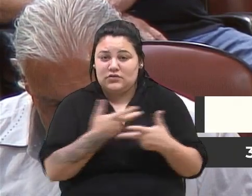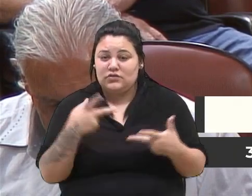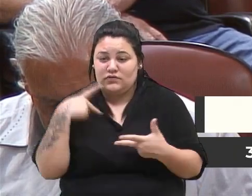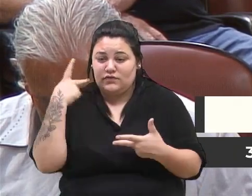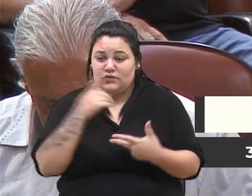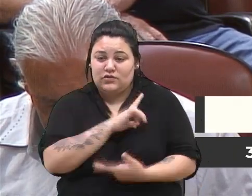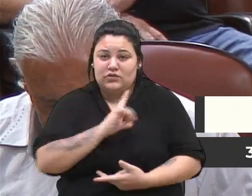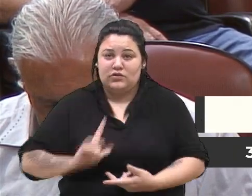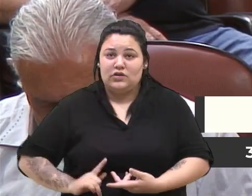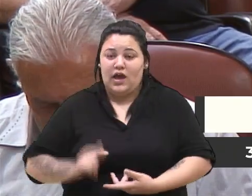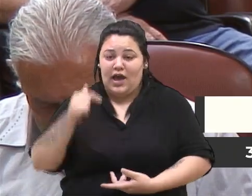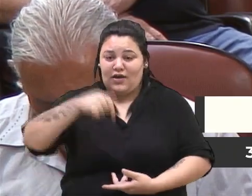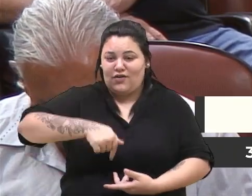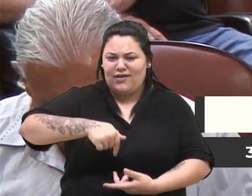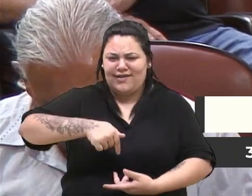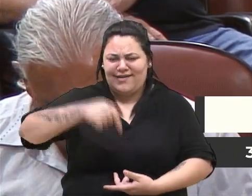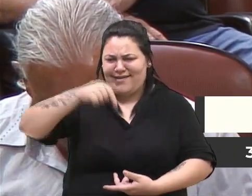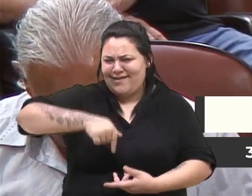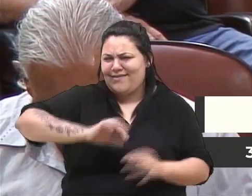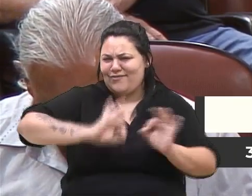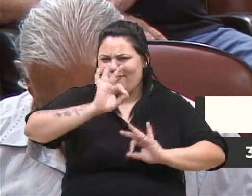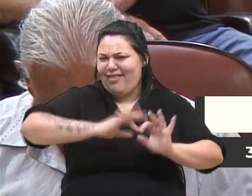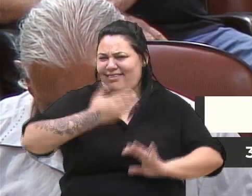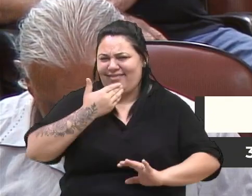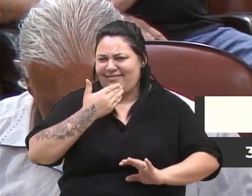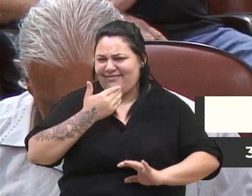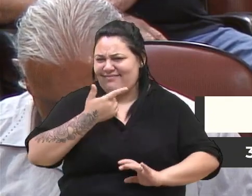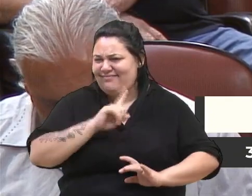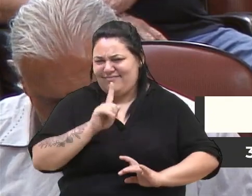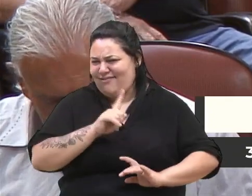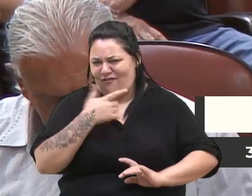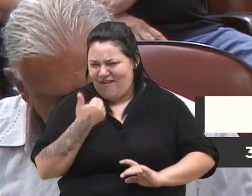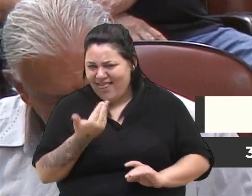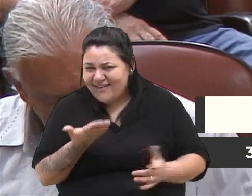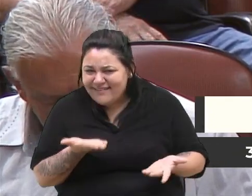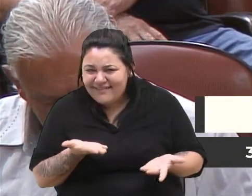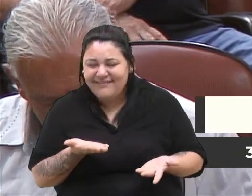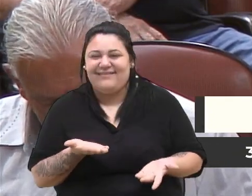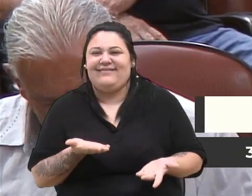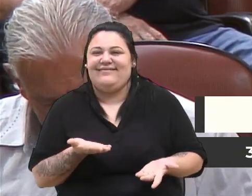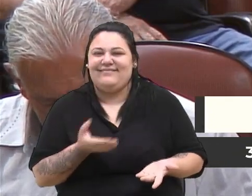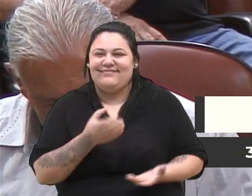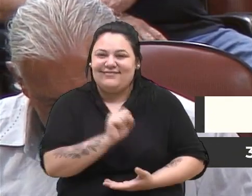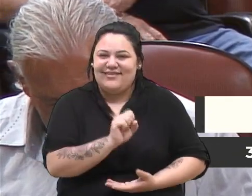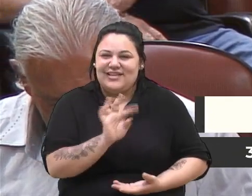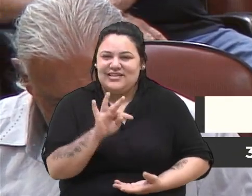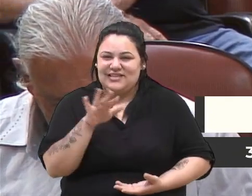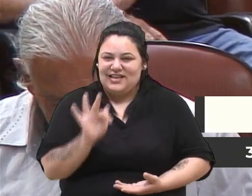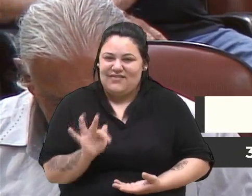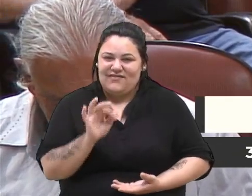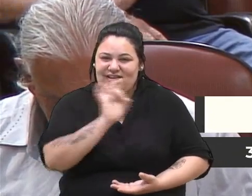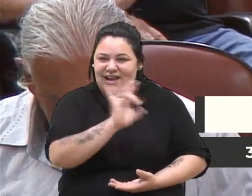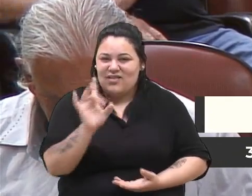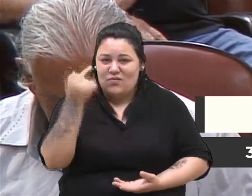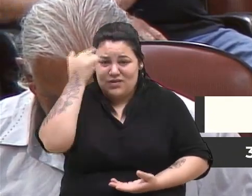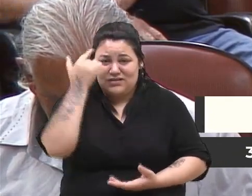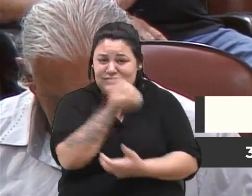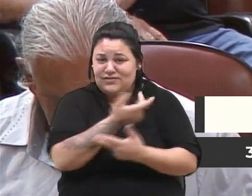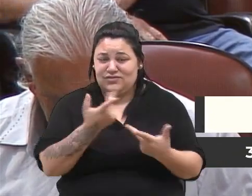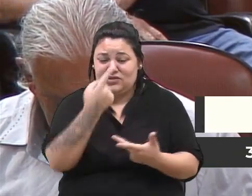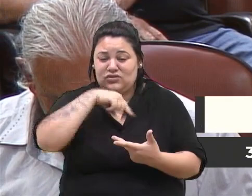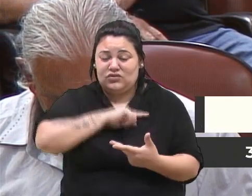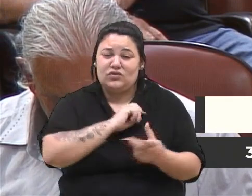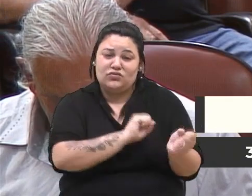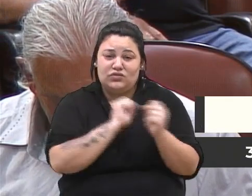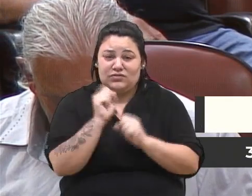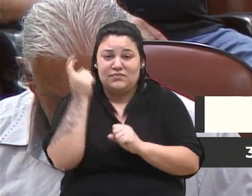Agora, esse projeto não vale. Para as comissões passou. O STF também, cada um pensa uma coisa. Nós aqui podemos pensar